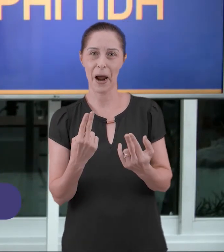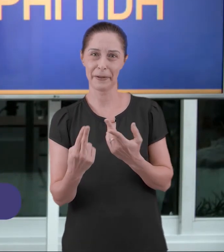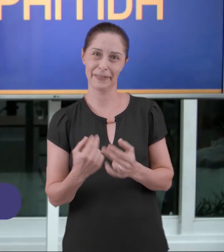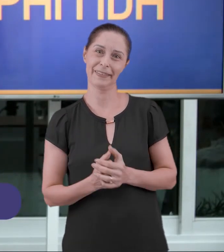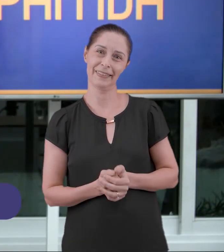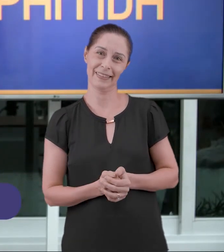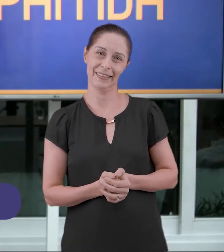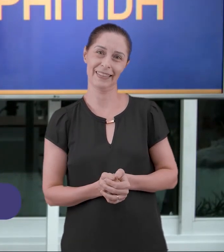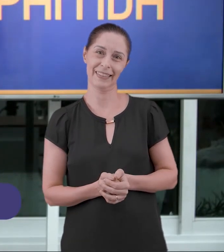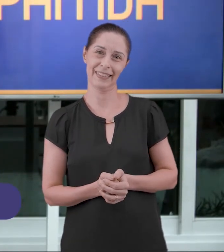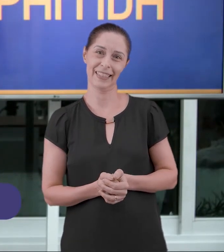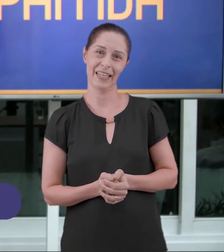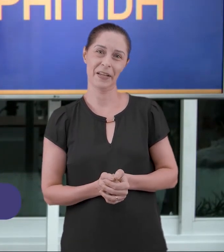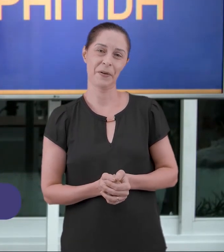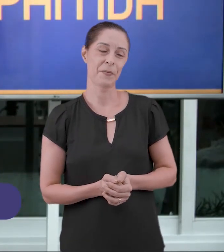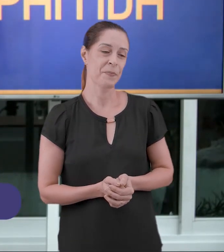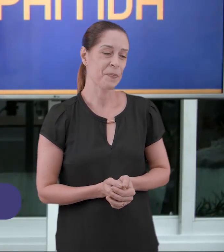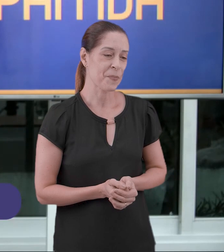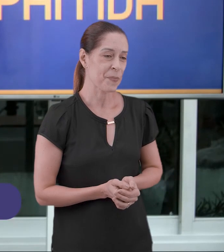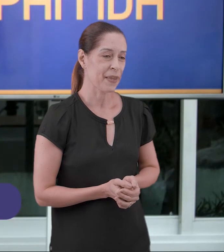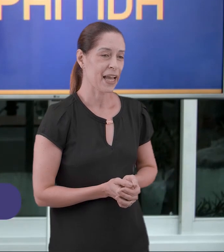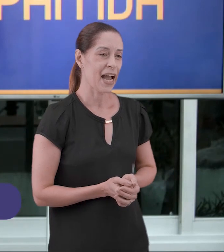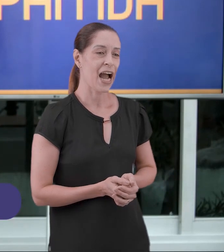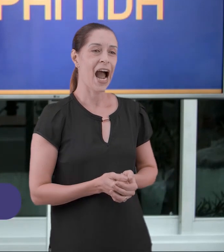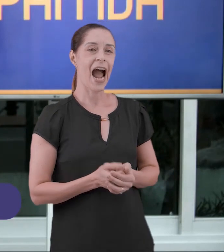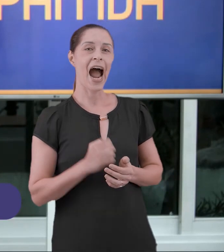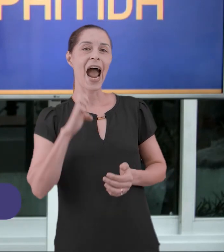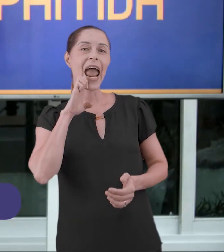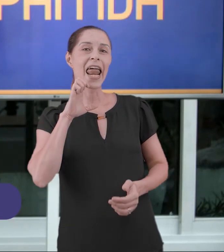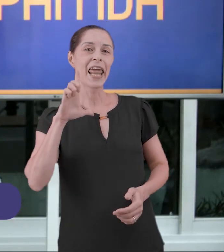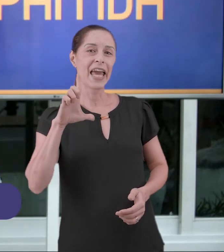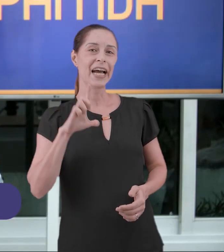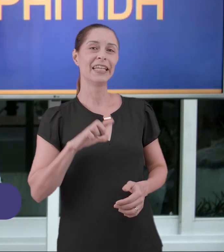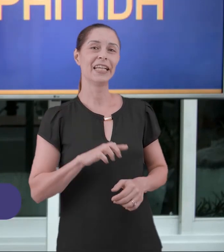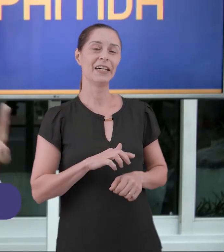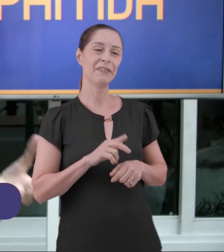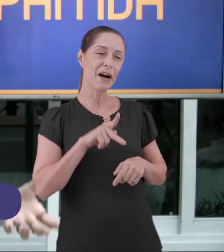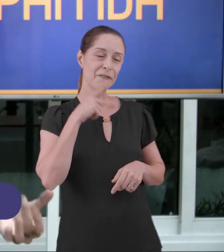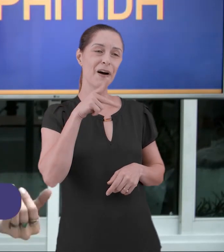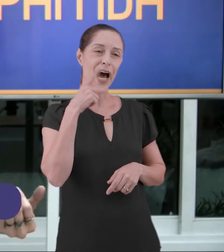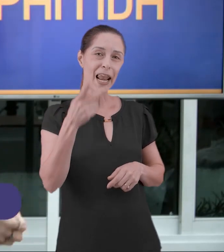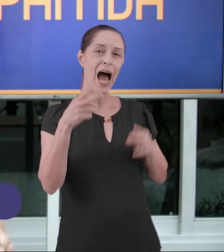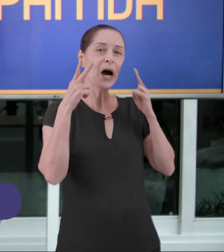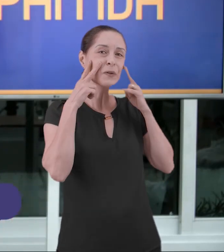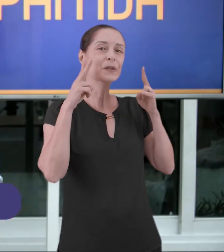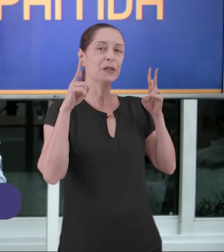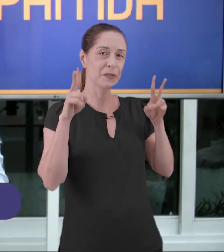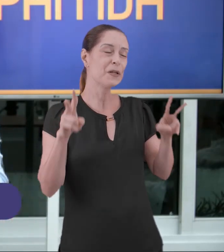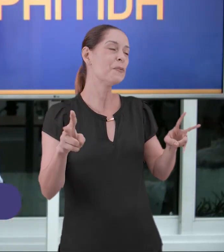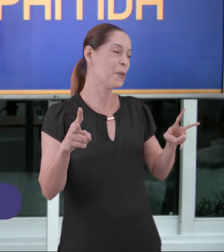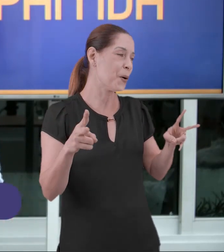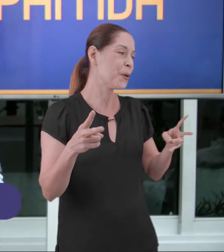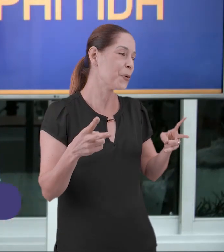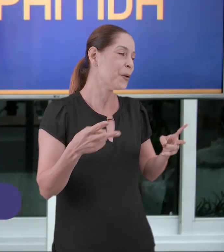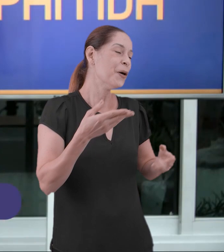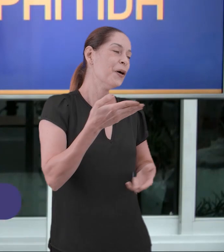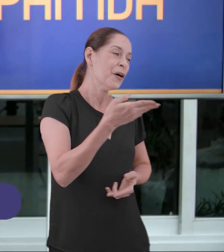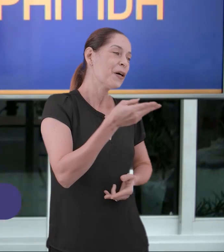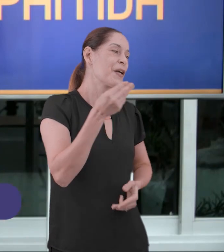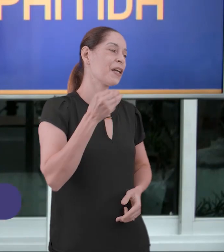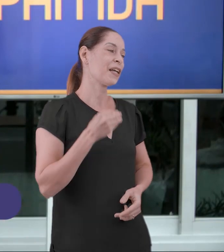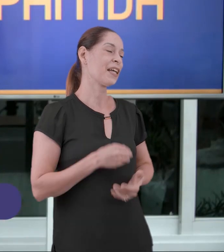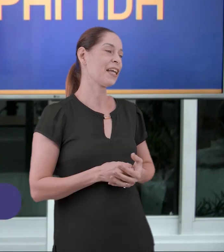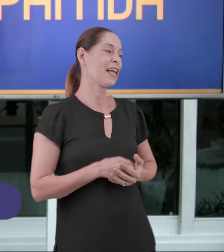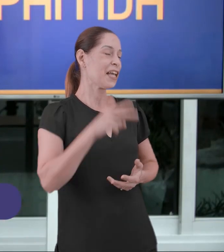gente dessa similaridade, o que esses testemunhos dos autistas falam com a gente. Eu queria que você contasse um testemunho que mais marcou a sua